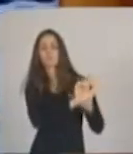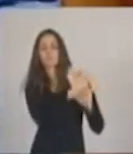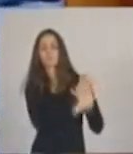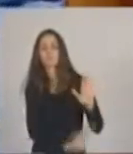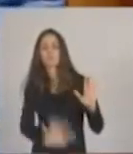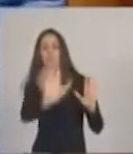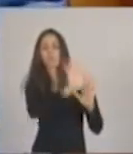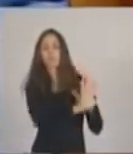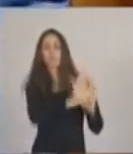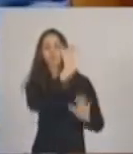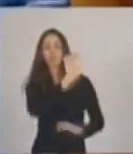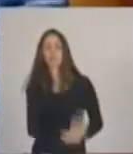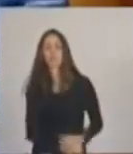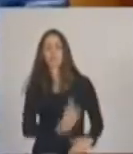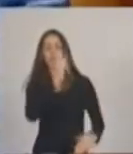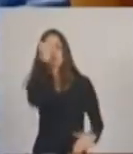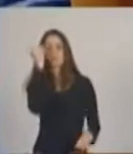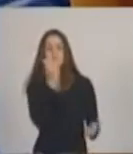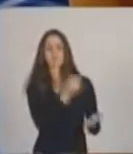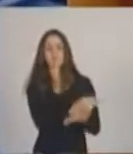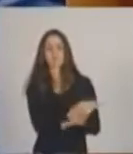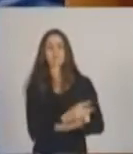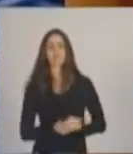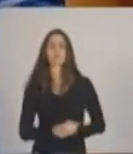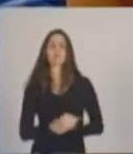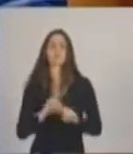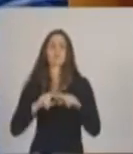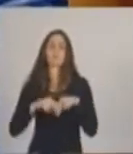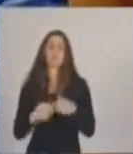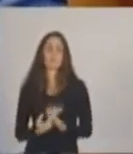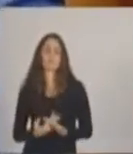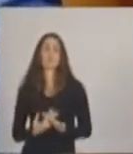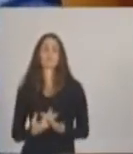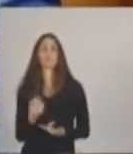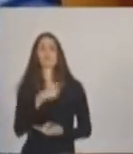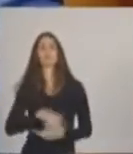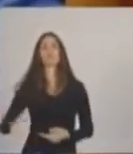direito do consumidor. Por isso, apesar de ter ficado